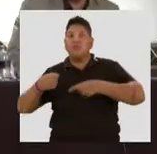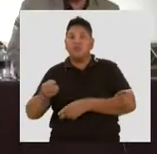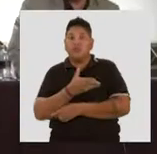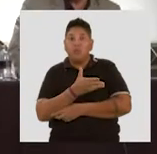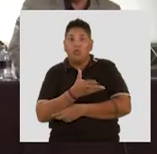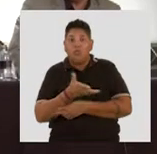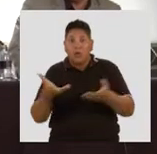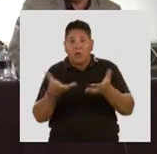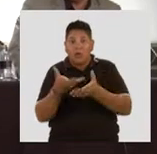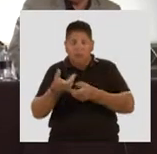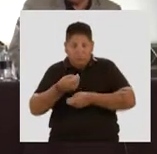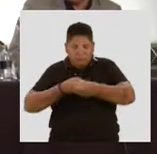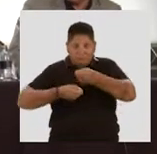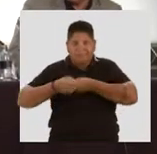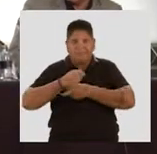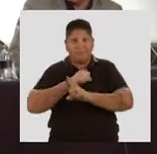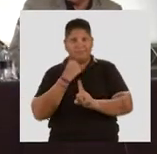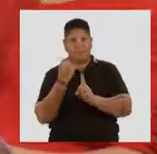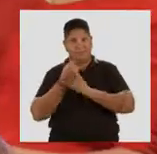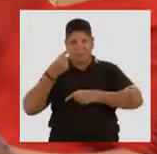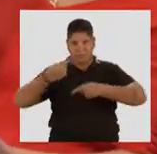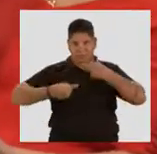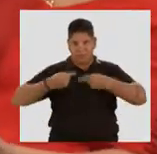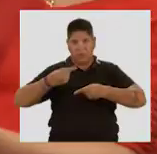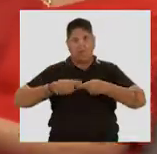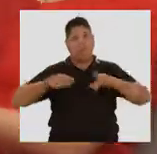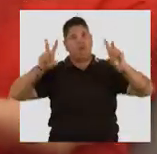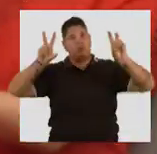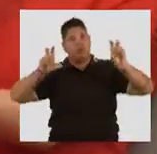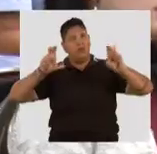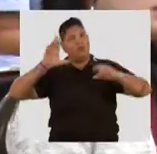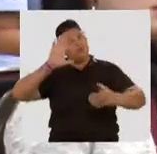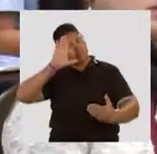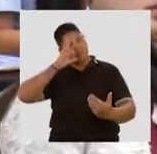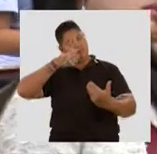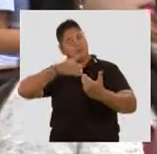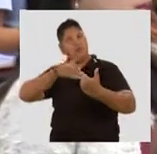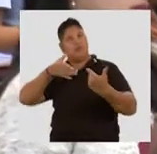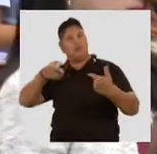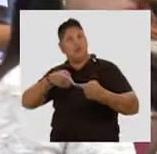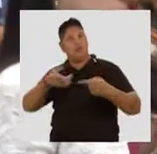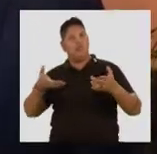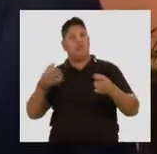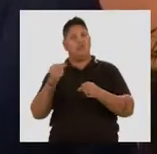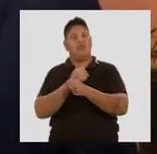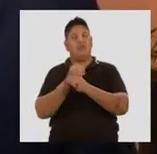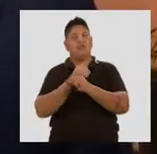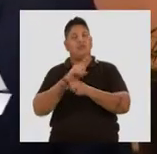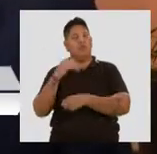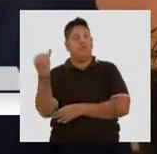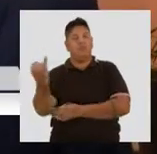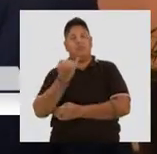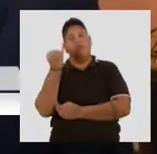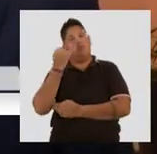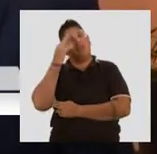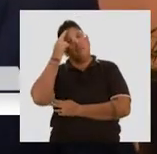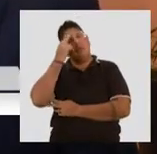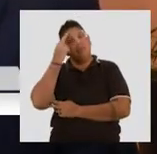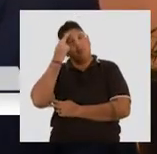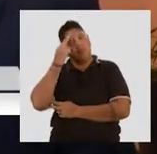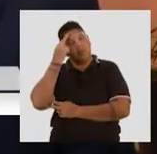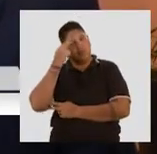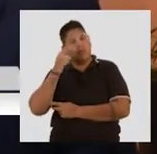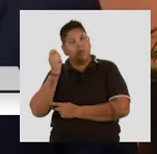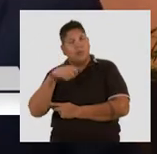no novo cenário político, econômico e social foi o tema central escolhido para este ano. Foi fundamental trazer essa reflexão,